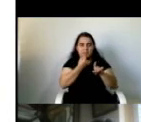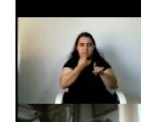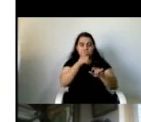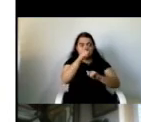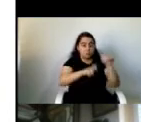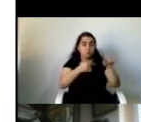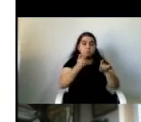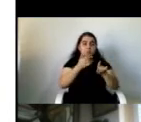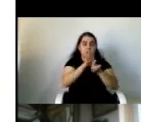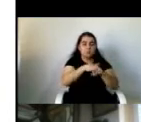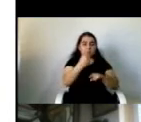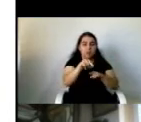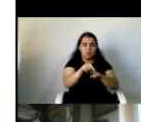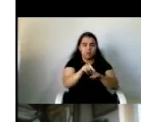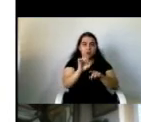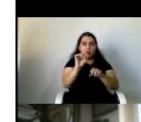forma